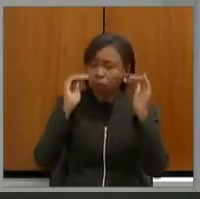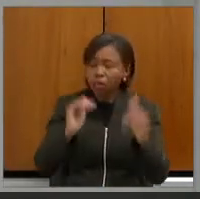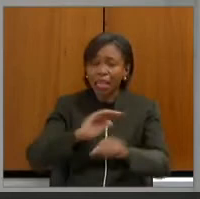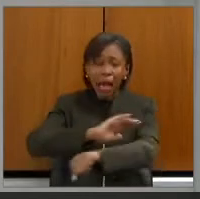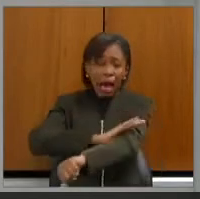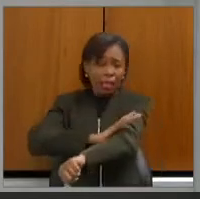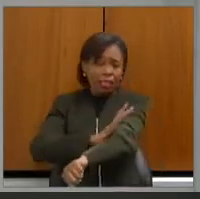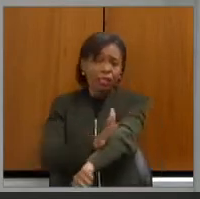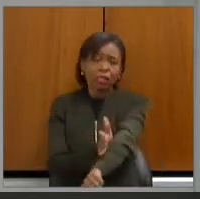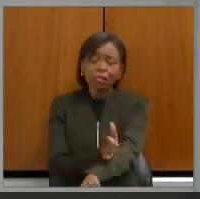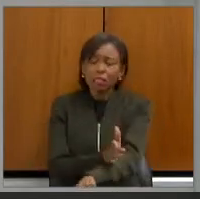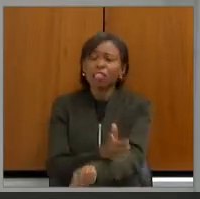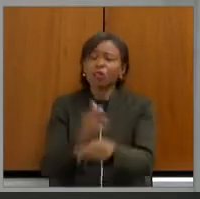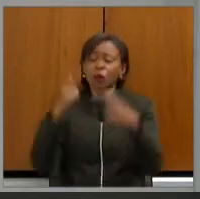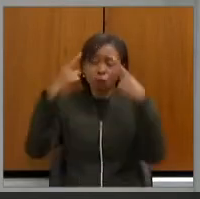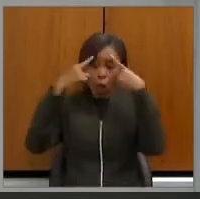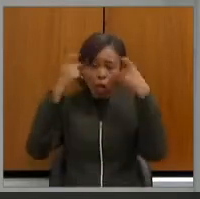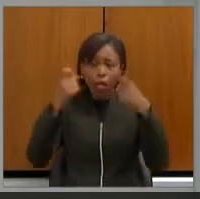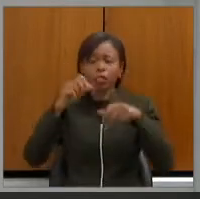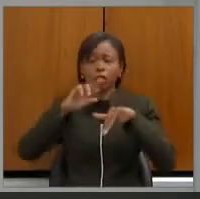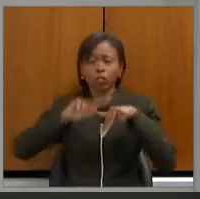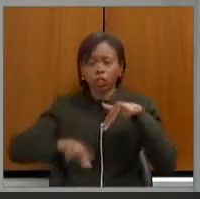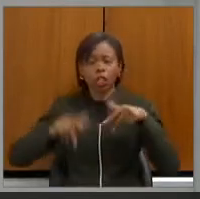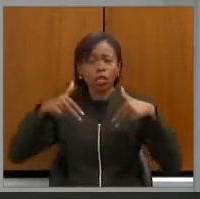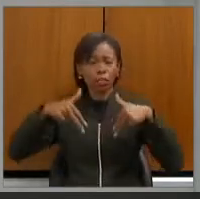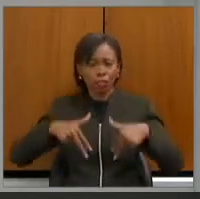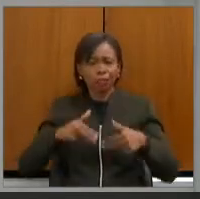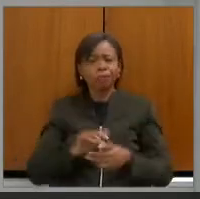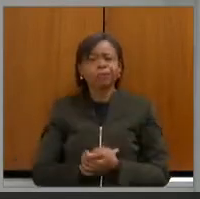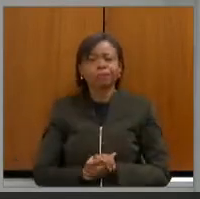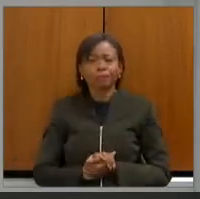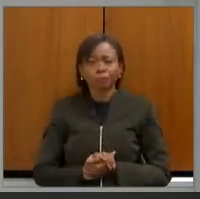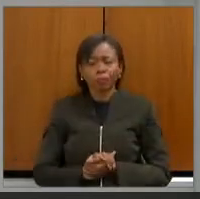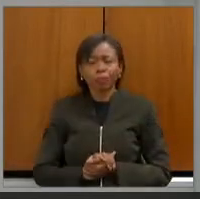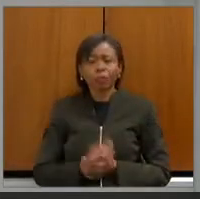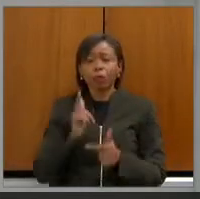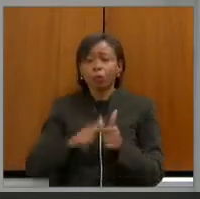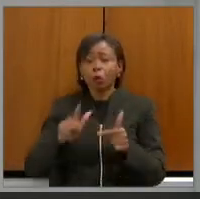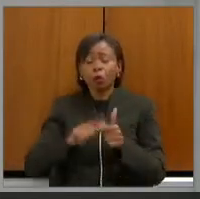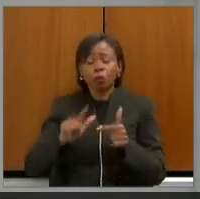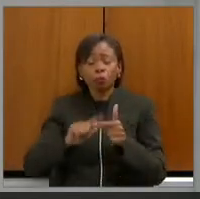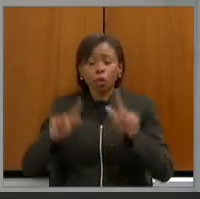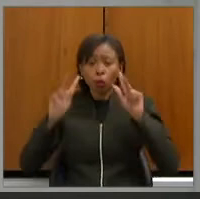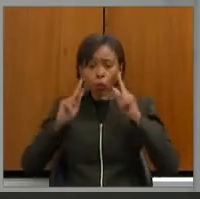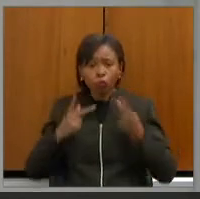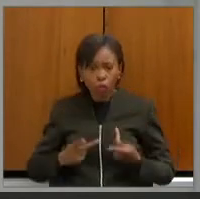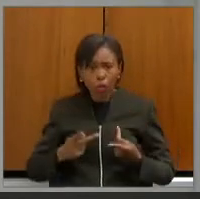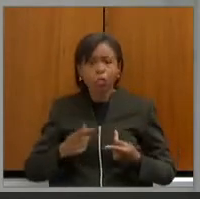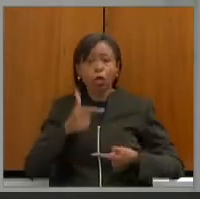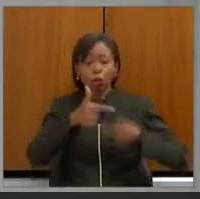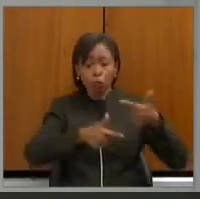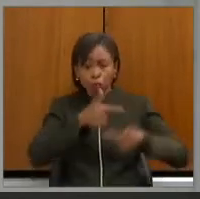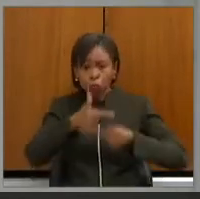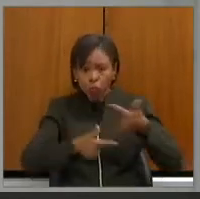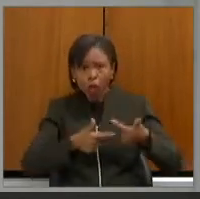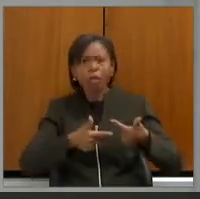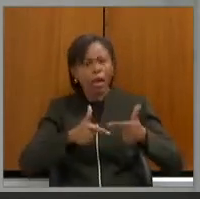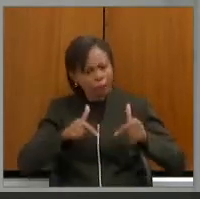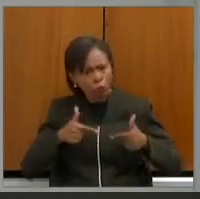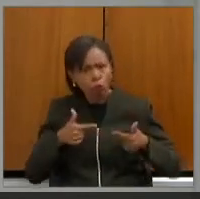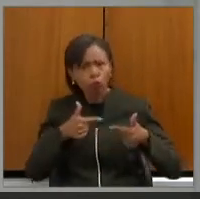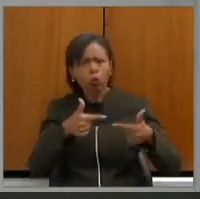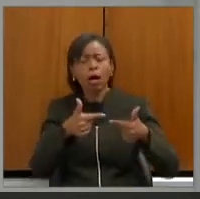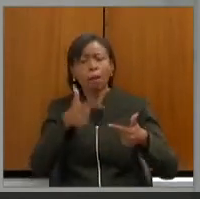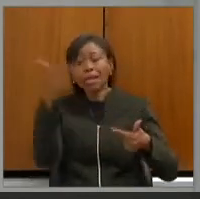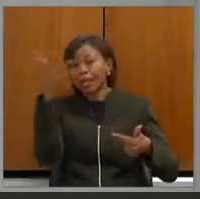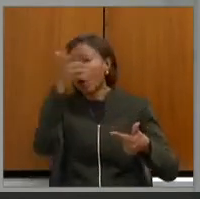EA precarização da vida na crise sanitária foram as trabalhadoras e trabalhadores que atuaram para salvar vidas Apesar de